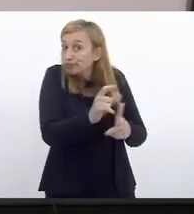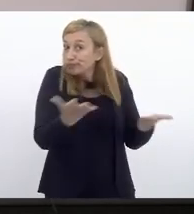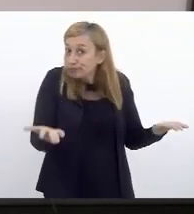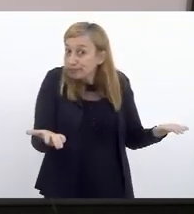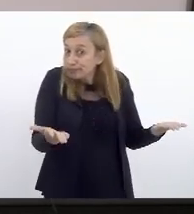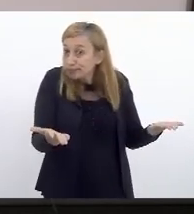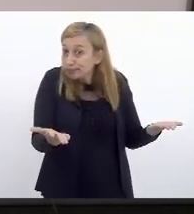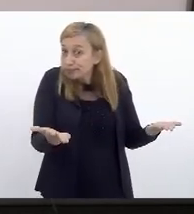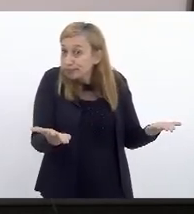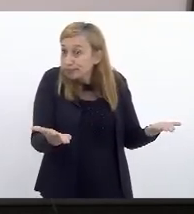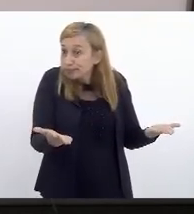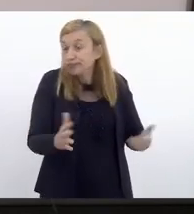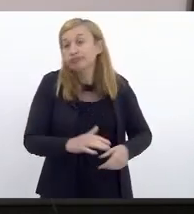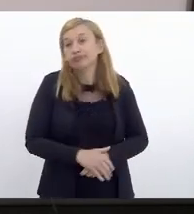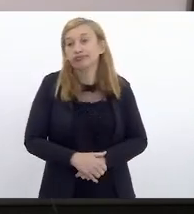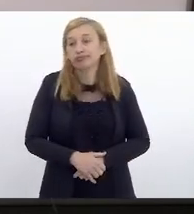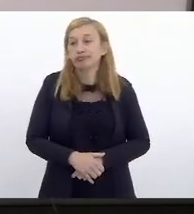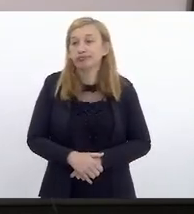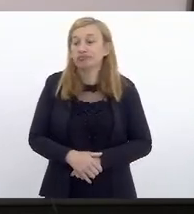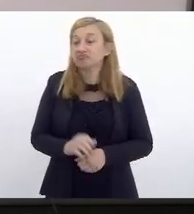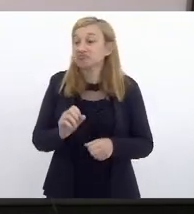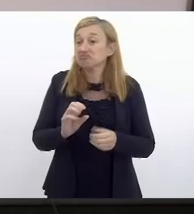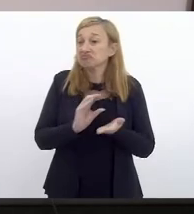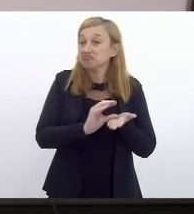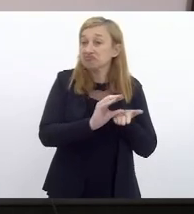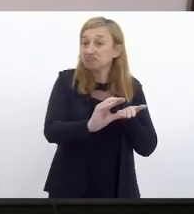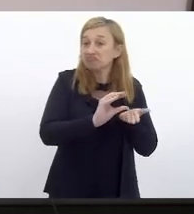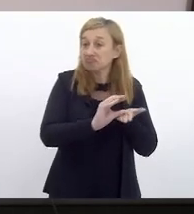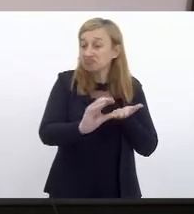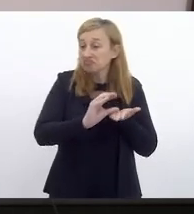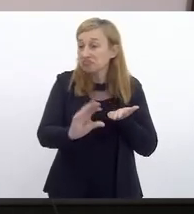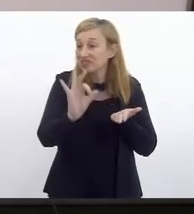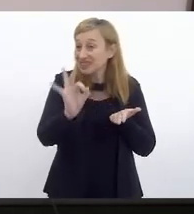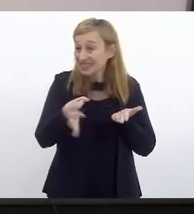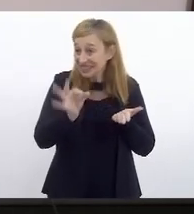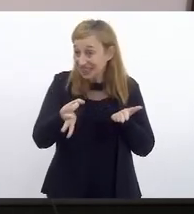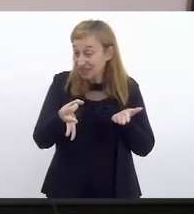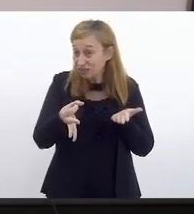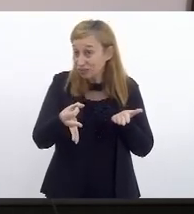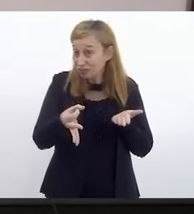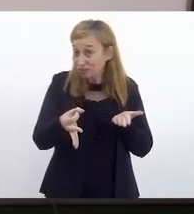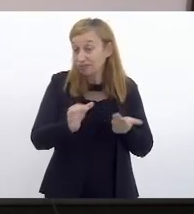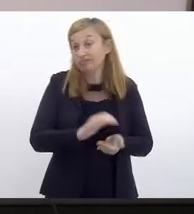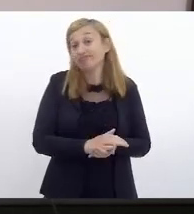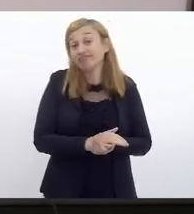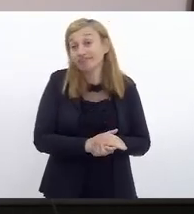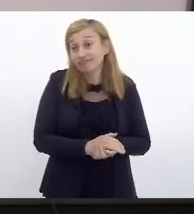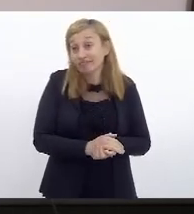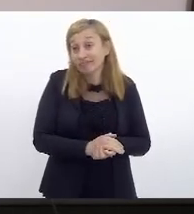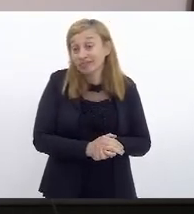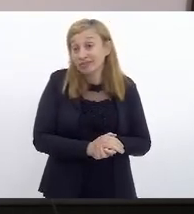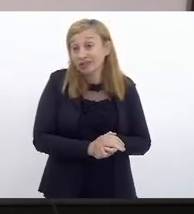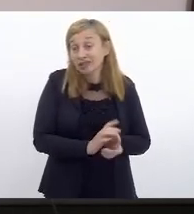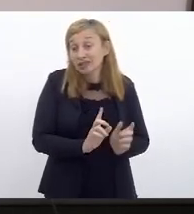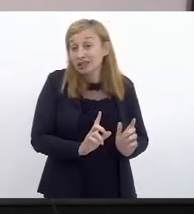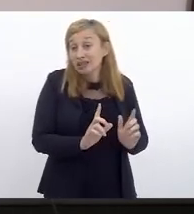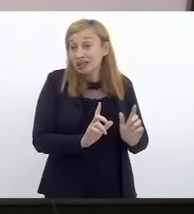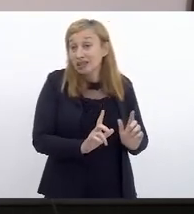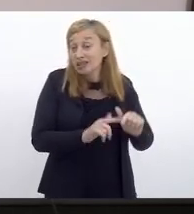né? Não fazendo os repasses devidos e fazendo a operação